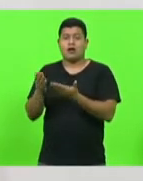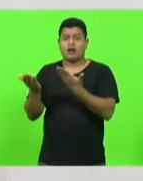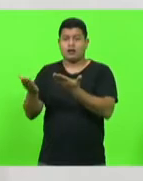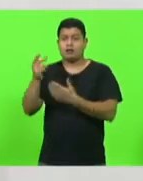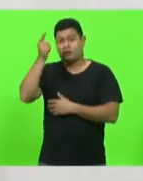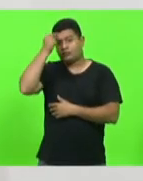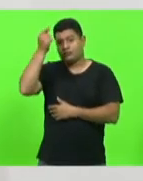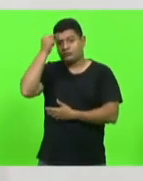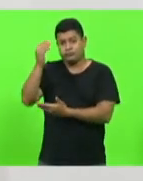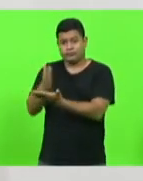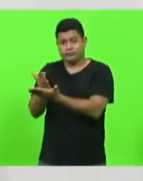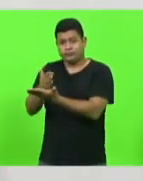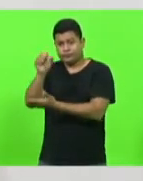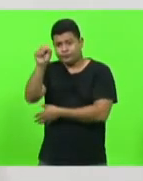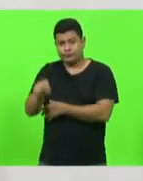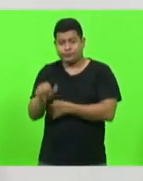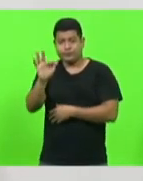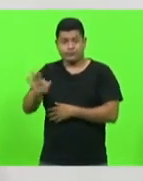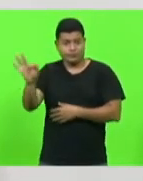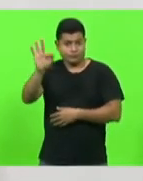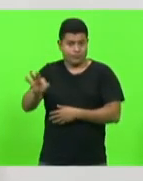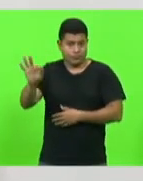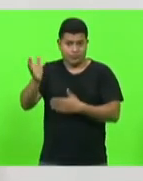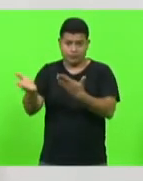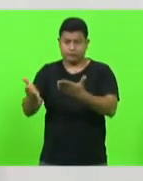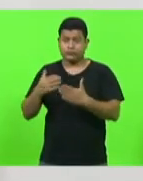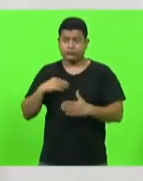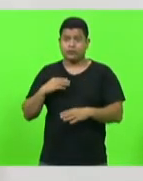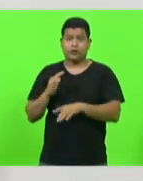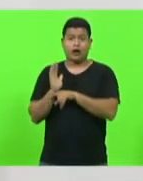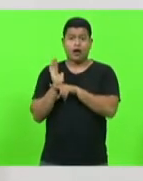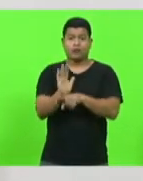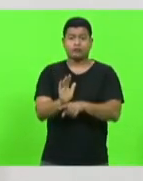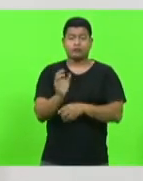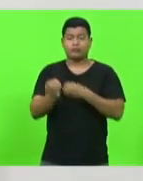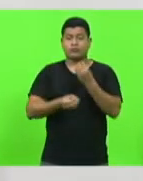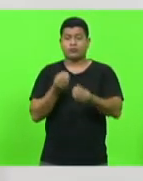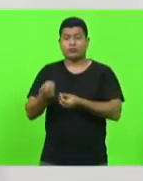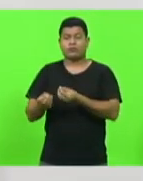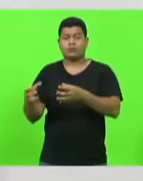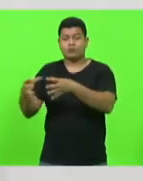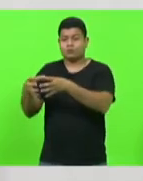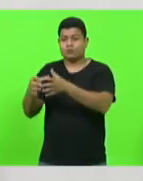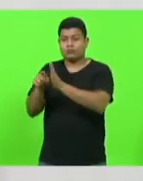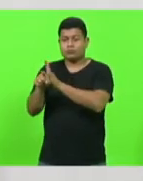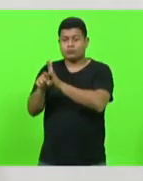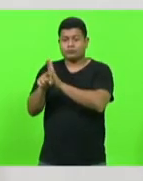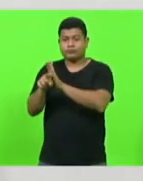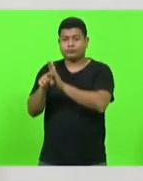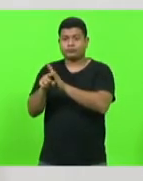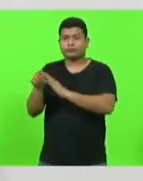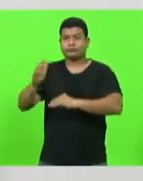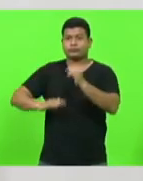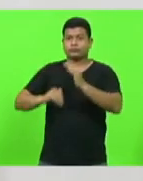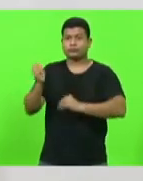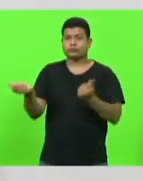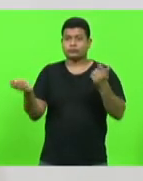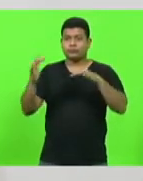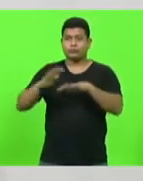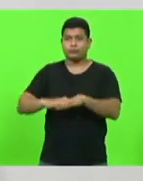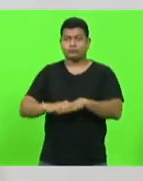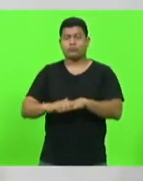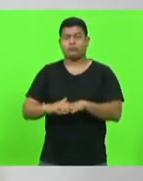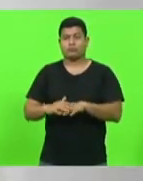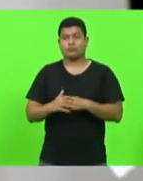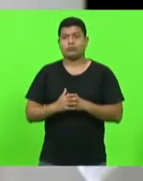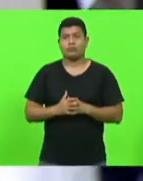que contribuem conosco através do Observatório Catarinense das Práticas Integrativas e